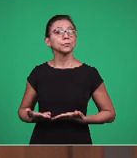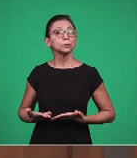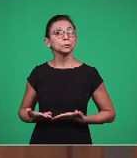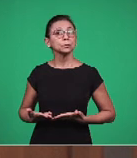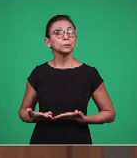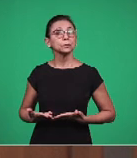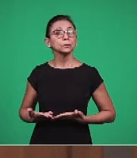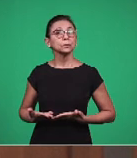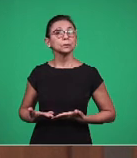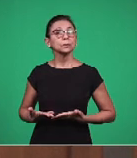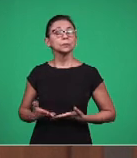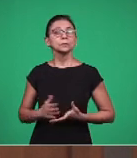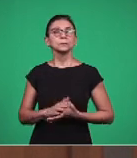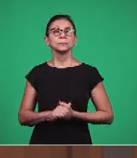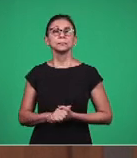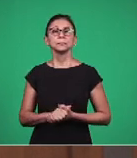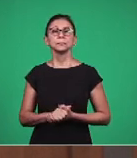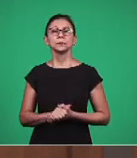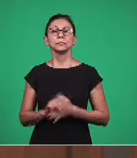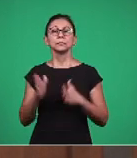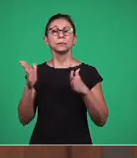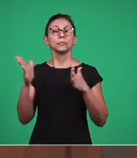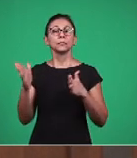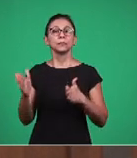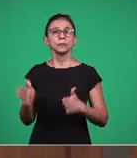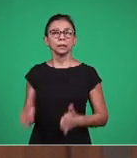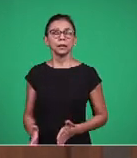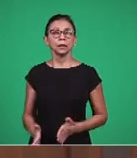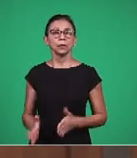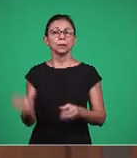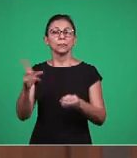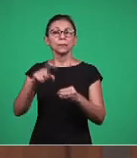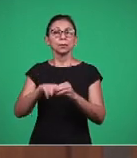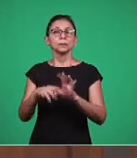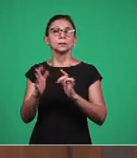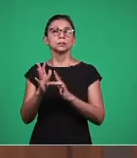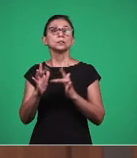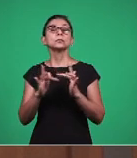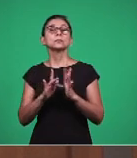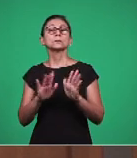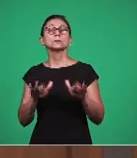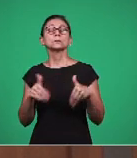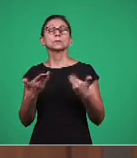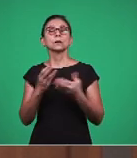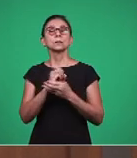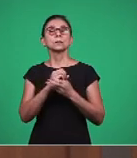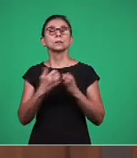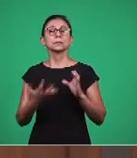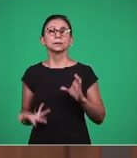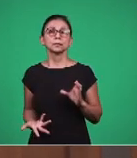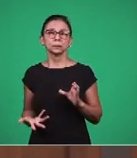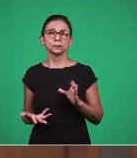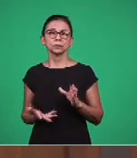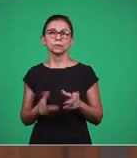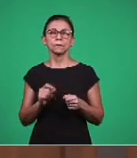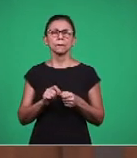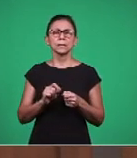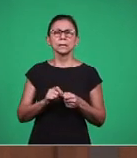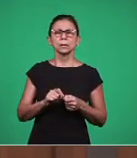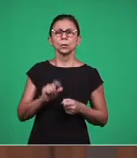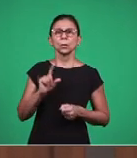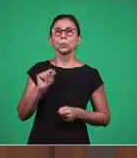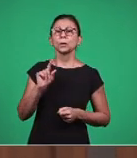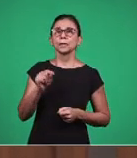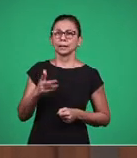o quê? Essa é que é a pergunta. Vamos lá, a resposta. Fazendo o quê? Fazendo assim o quê?